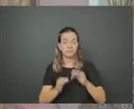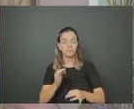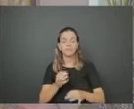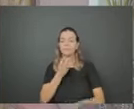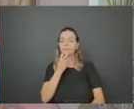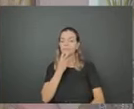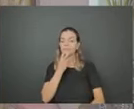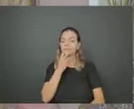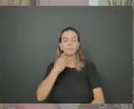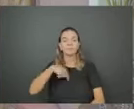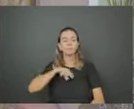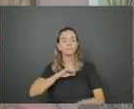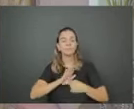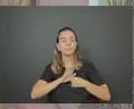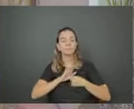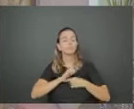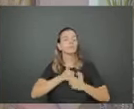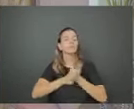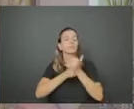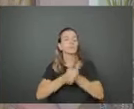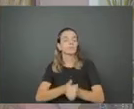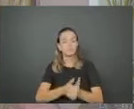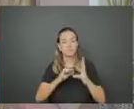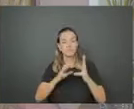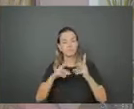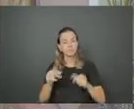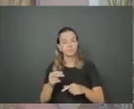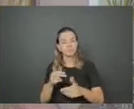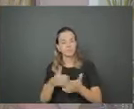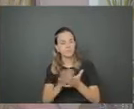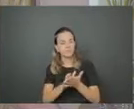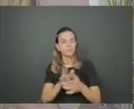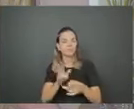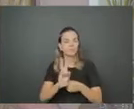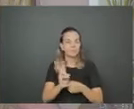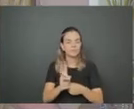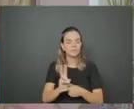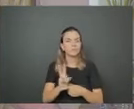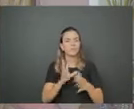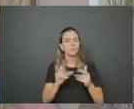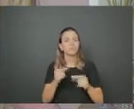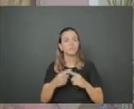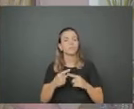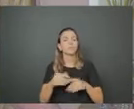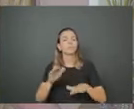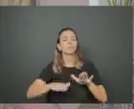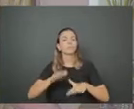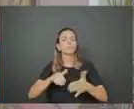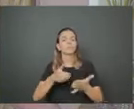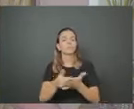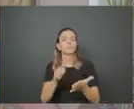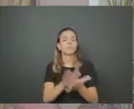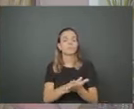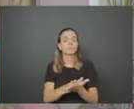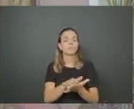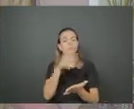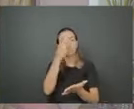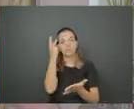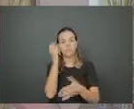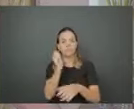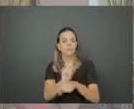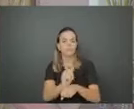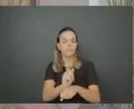de fiscalização, de autuação, porque muitas das vezes a autuação que o nosso agente de trânsito realiza lá na ponta